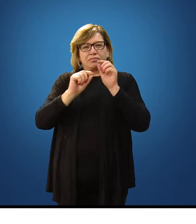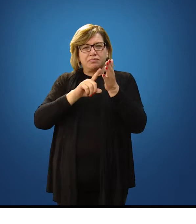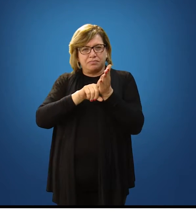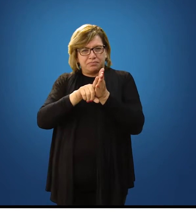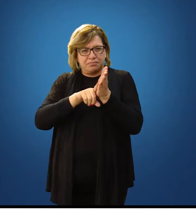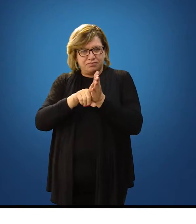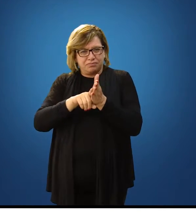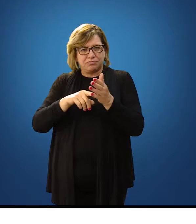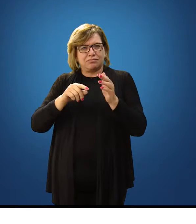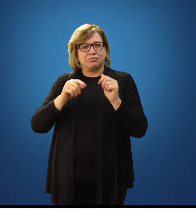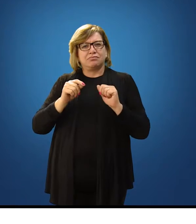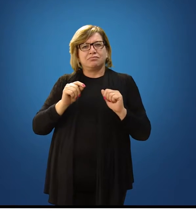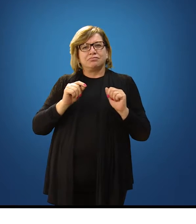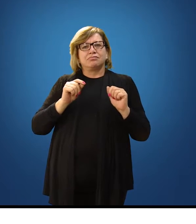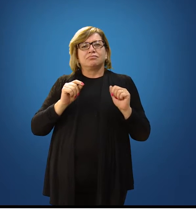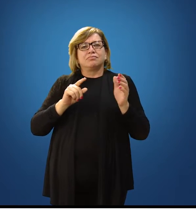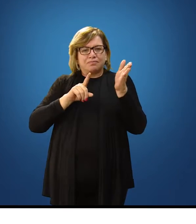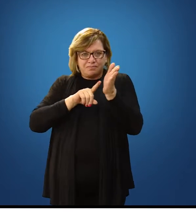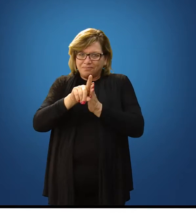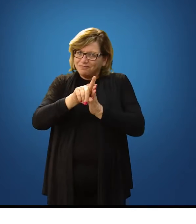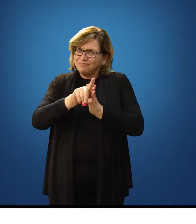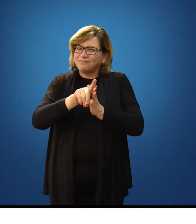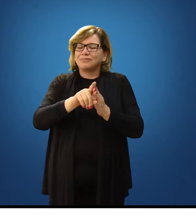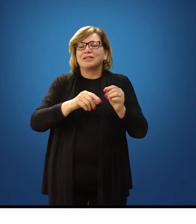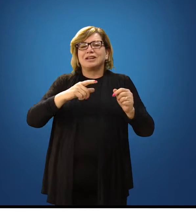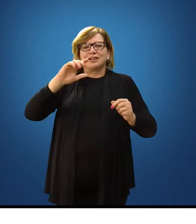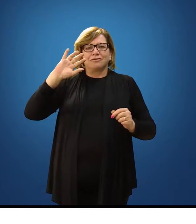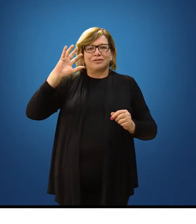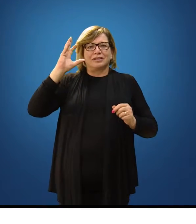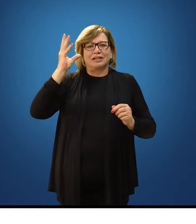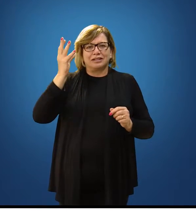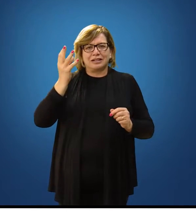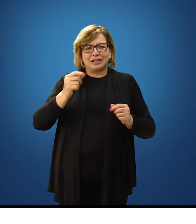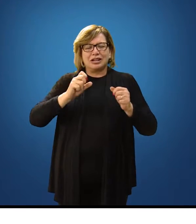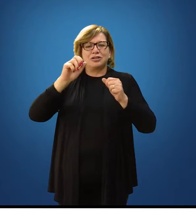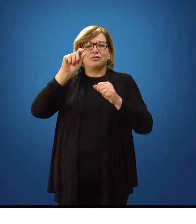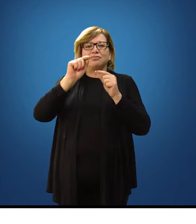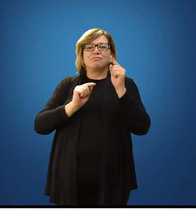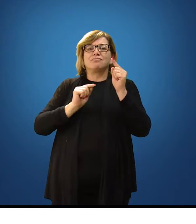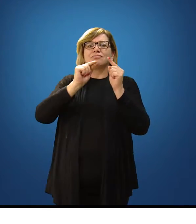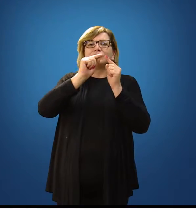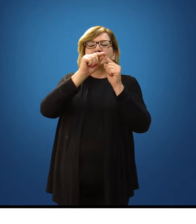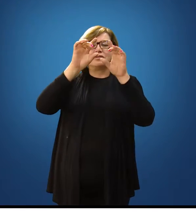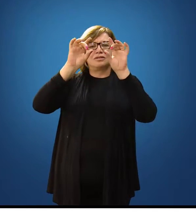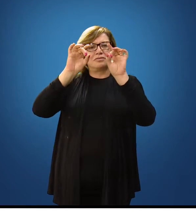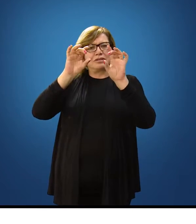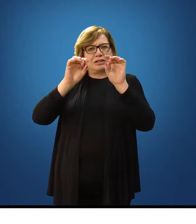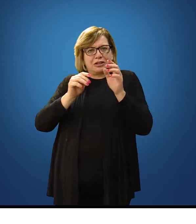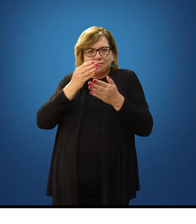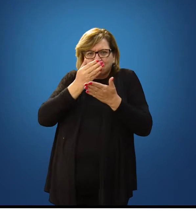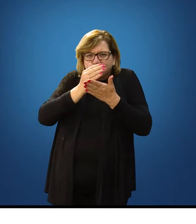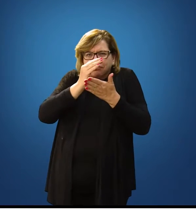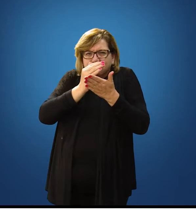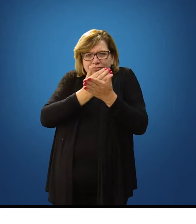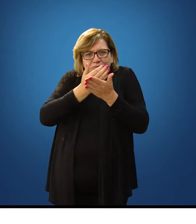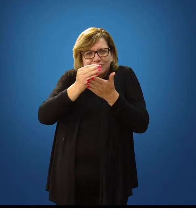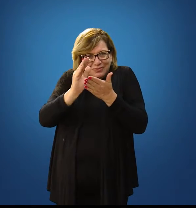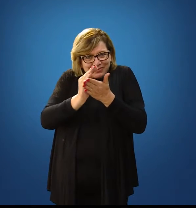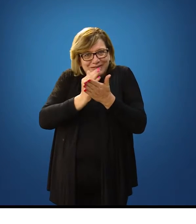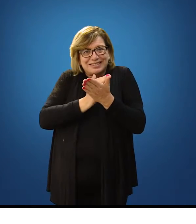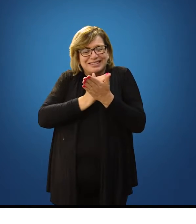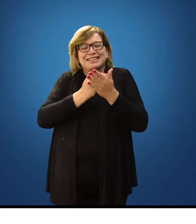pergunta de pesquisa, né? Então é o reflexo do seu problema. E os objetivos específicos, que são pequenas parcelas